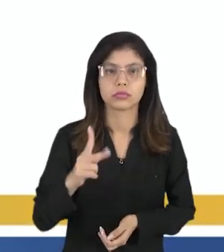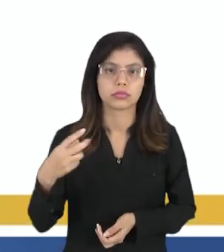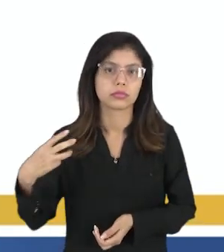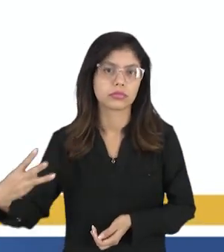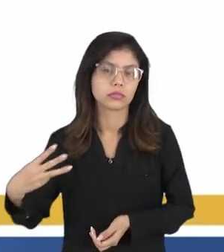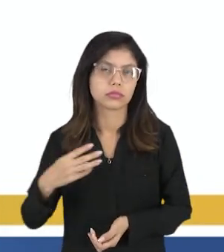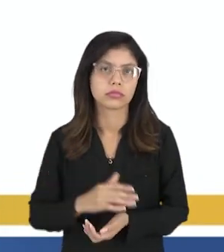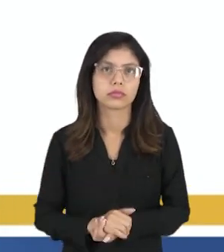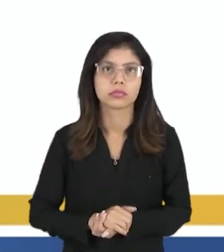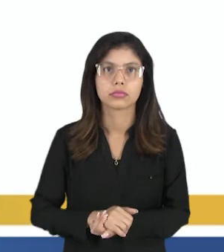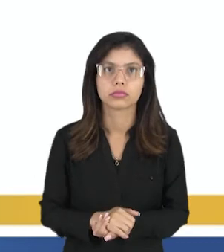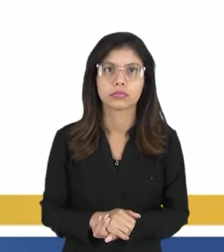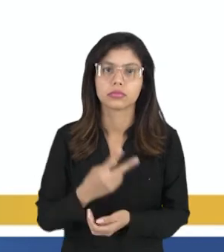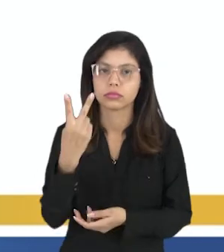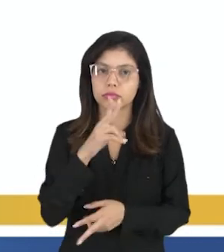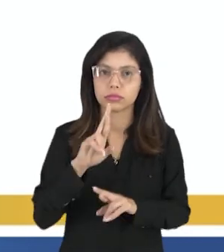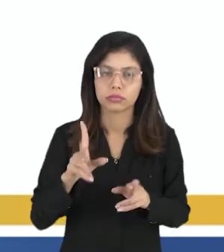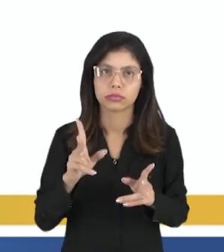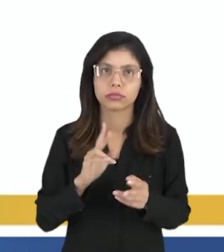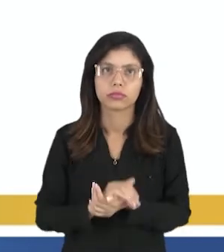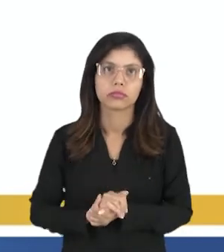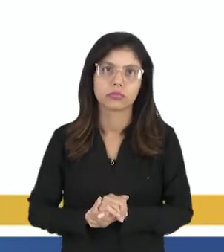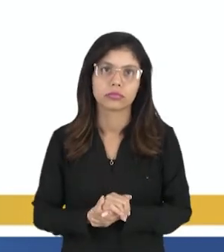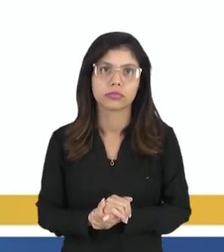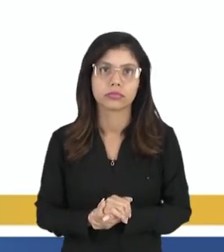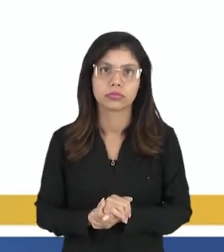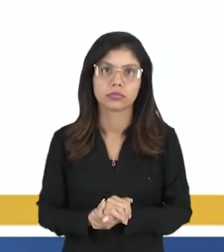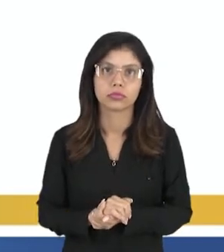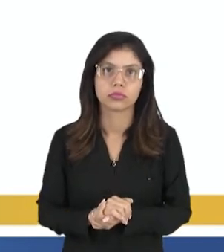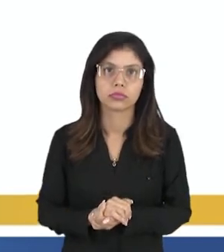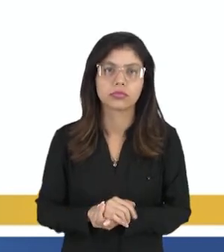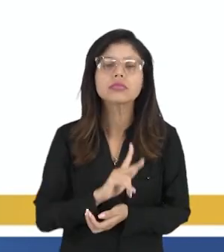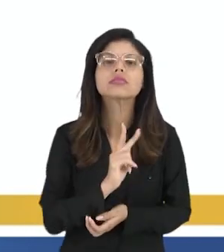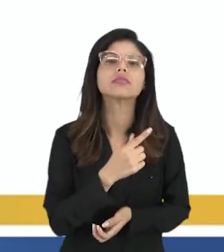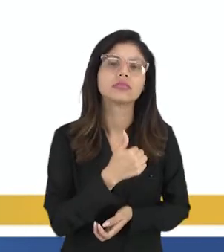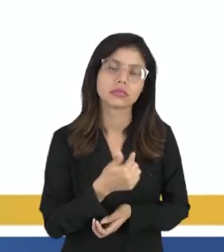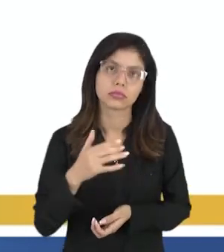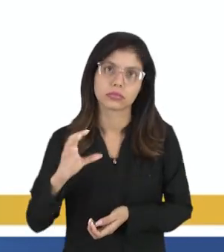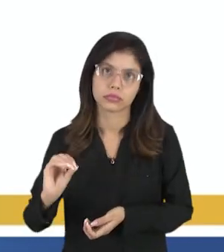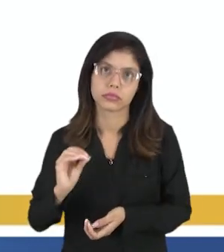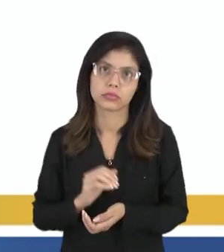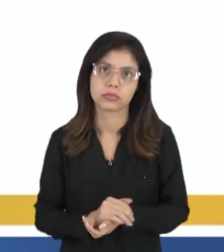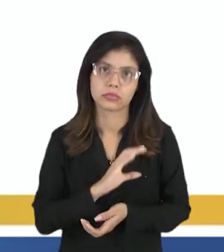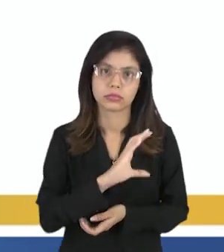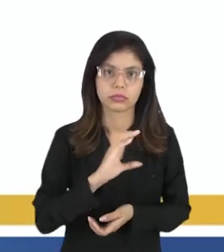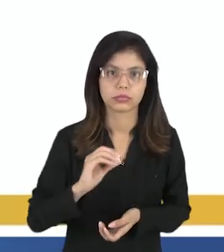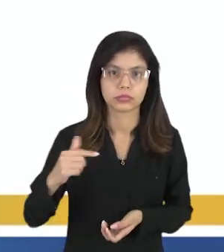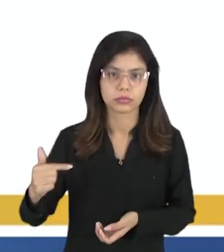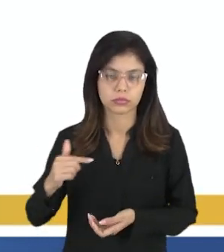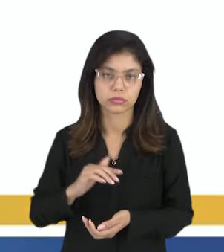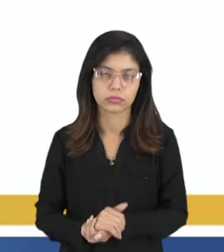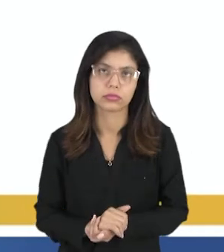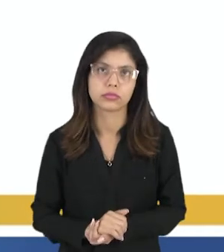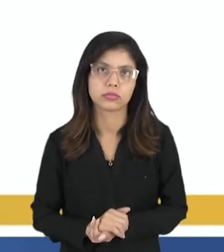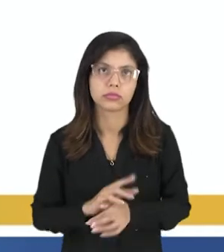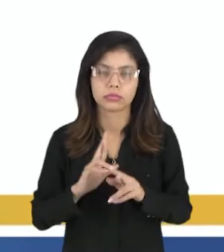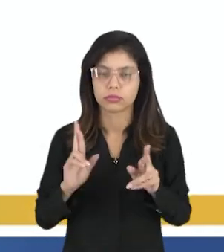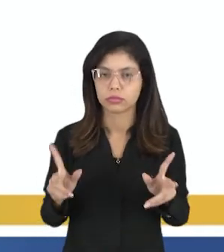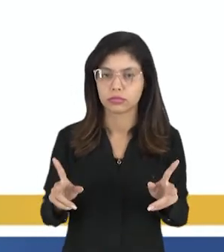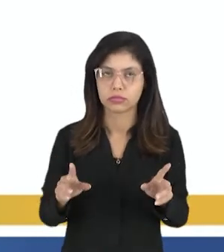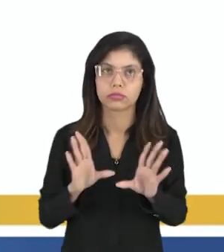temos dois elementos químicos diferentes. E nós temos aqui a água e o gás carbônico, ok?